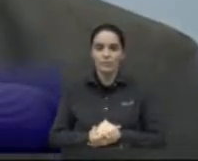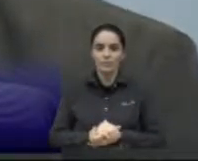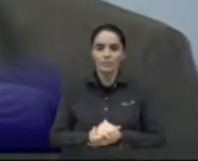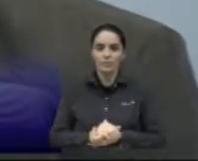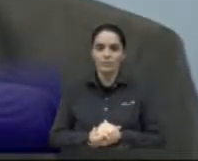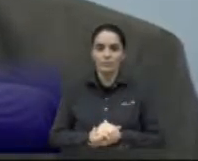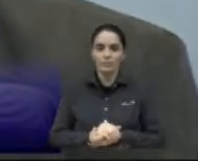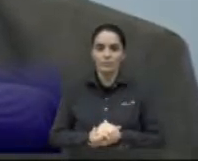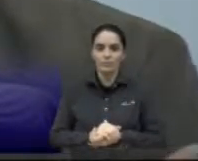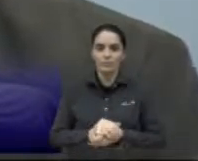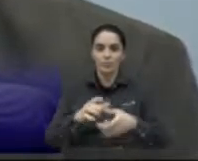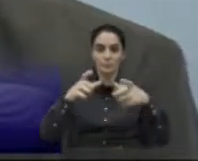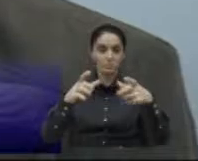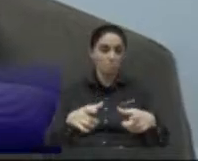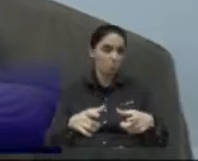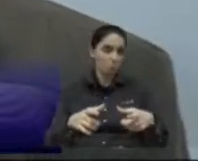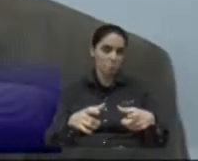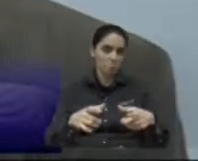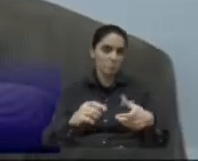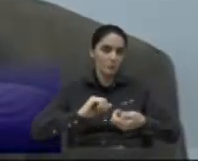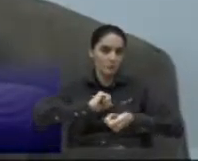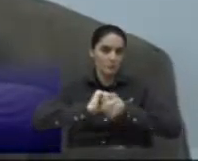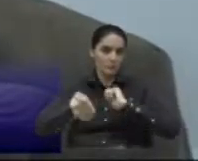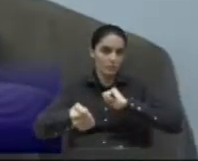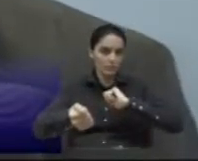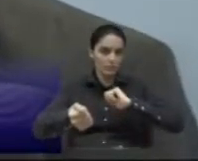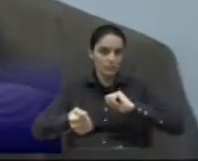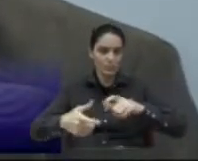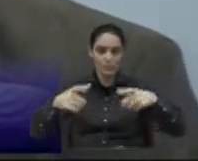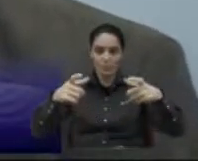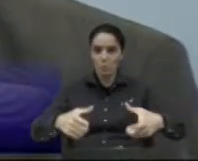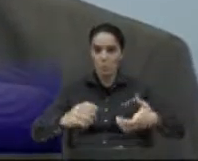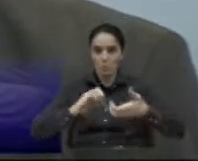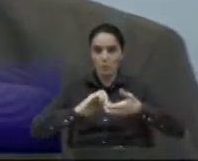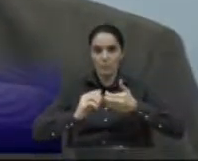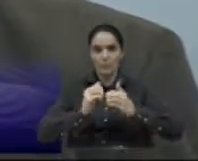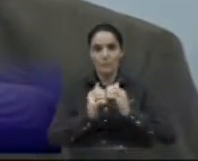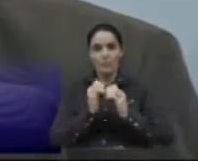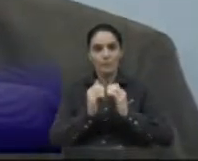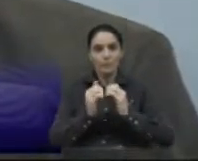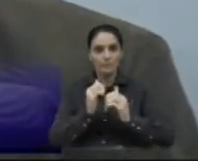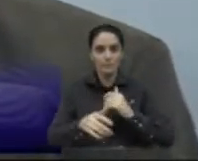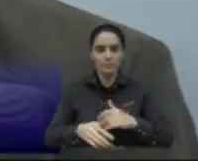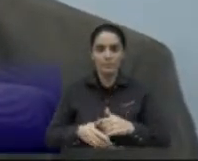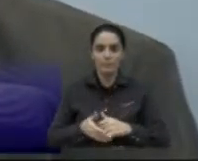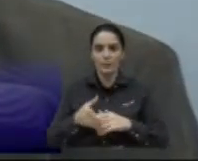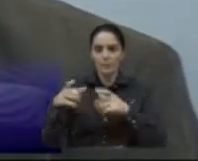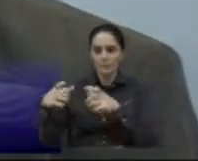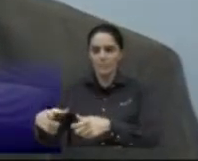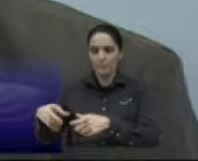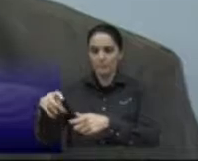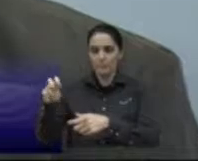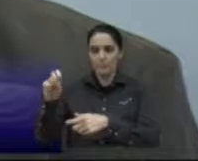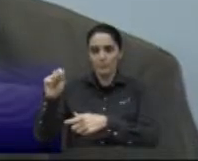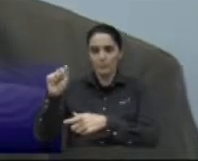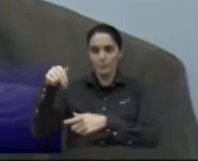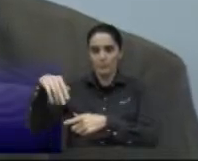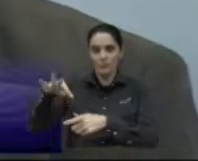uma daquelas praças, a Praça Esportiva é um campo de futebol lá no Santa Adélia, levará o